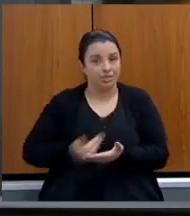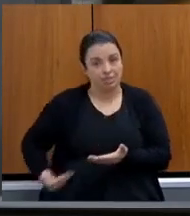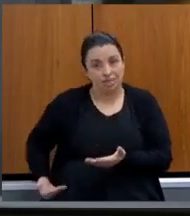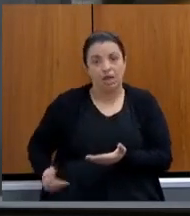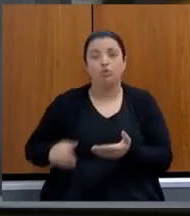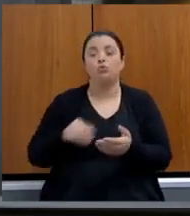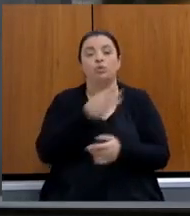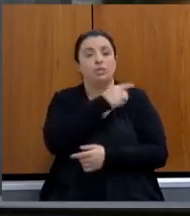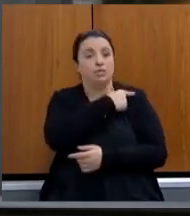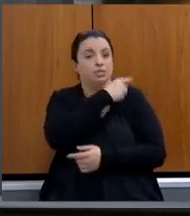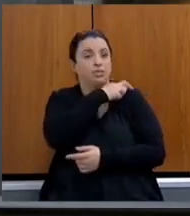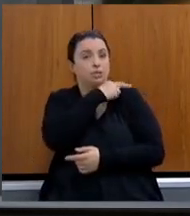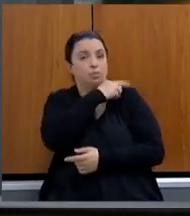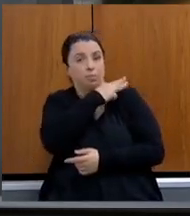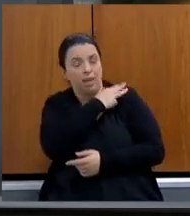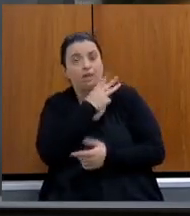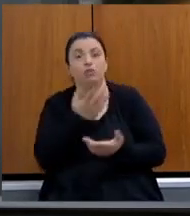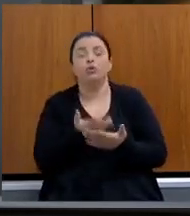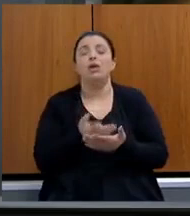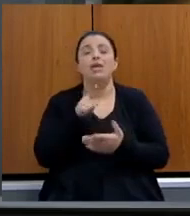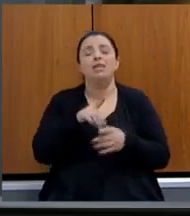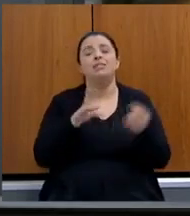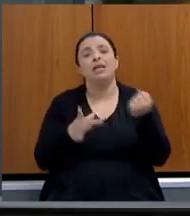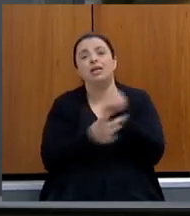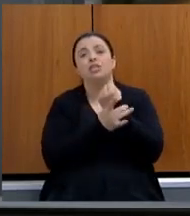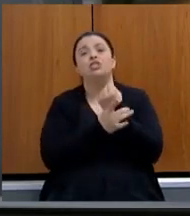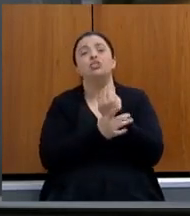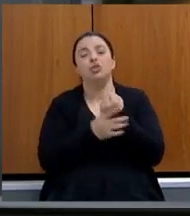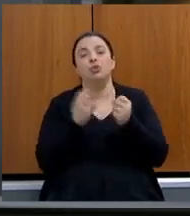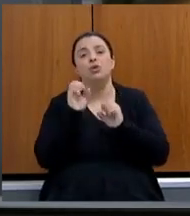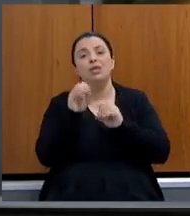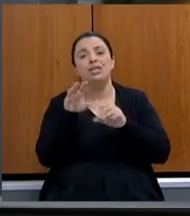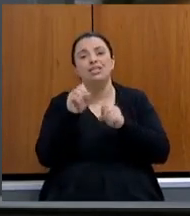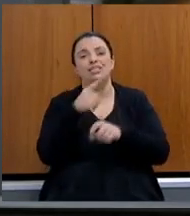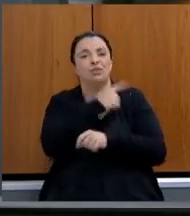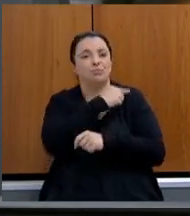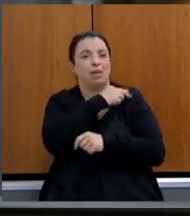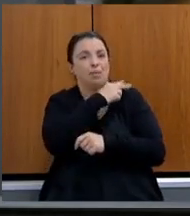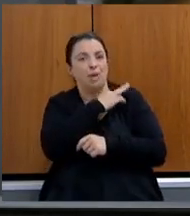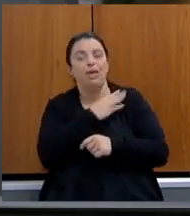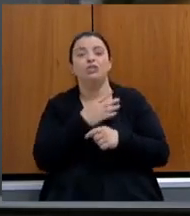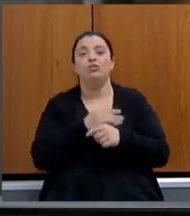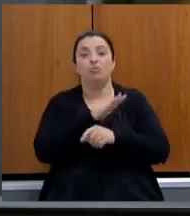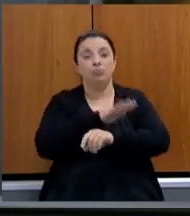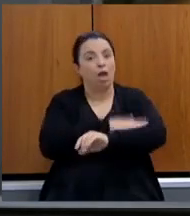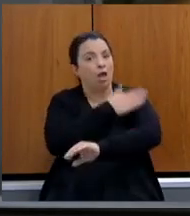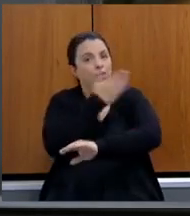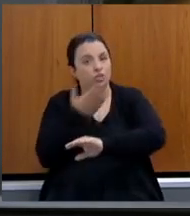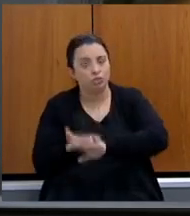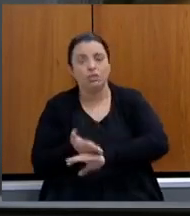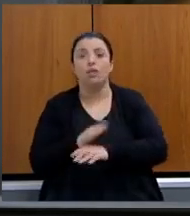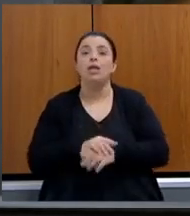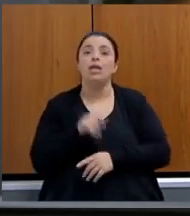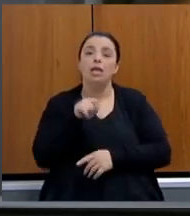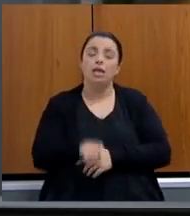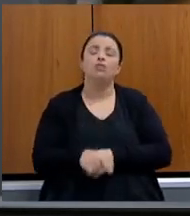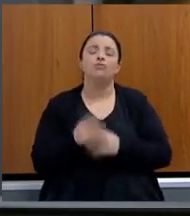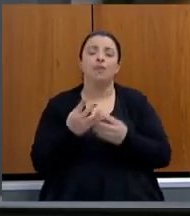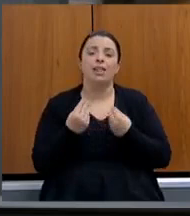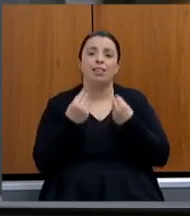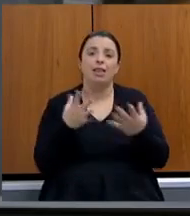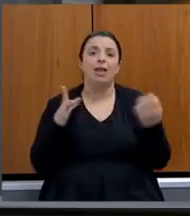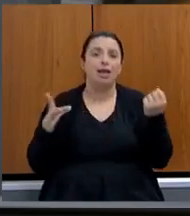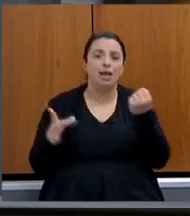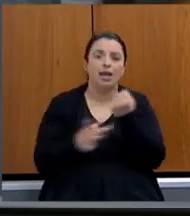garantia do ensino médio né de tempo integral vinculado à educação profissional a gente vai com isso criar empregabilidade com toda a